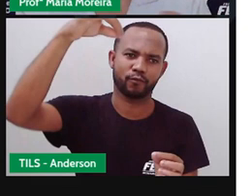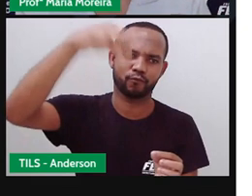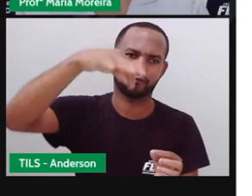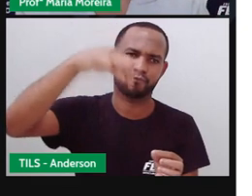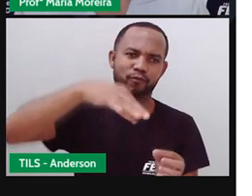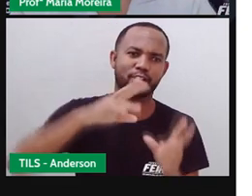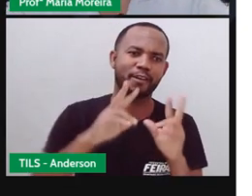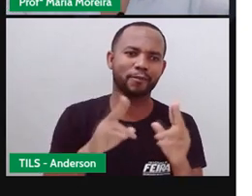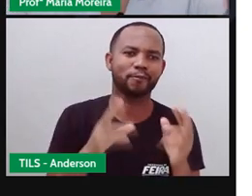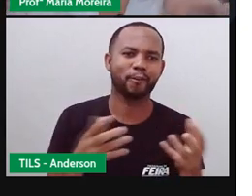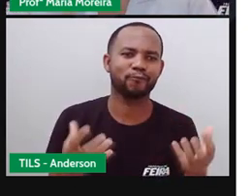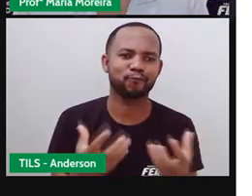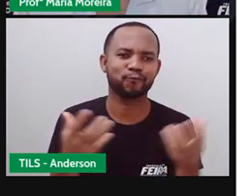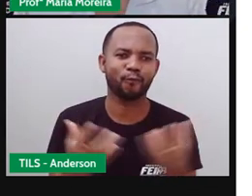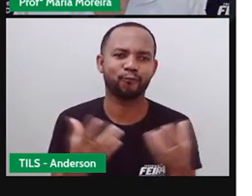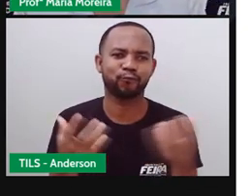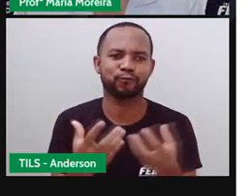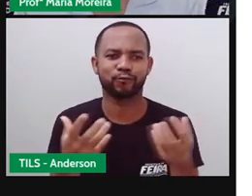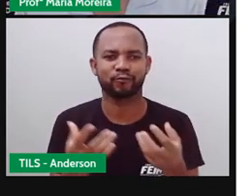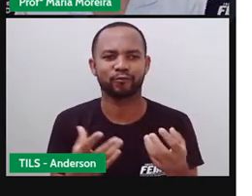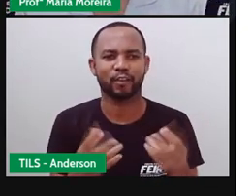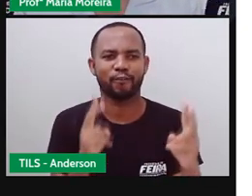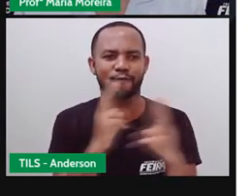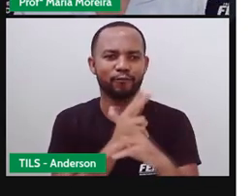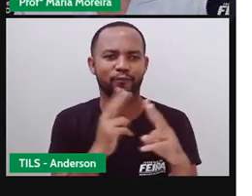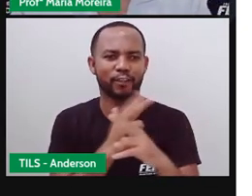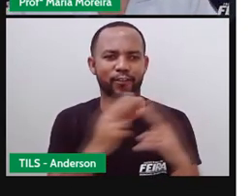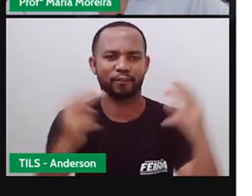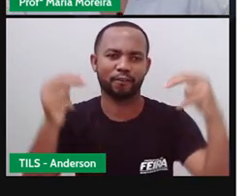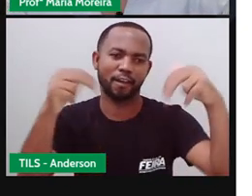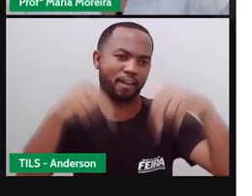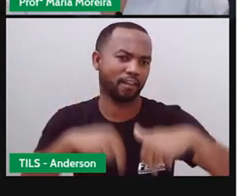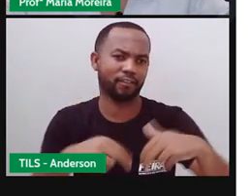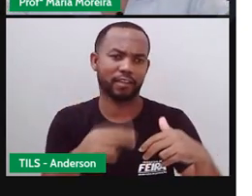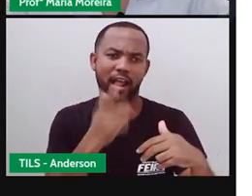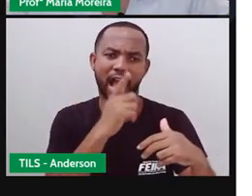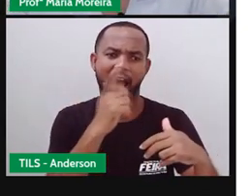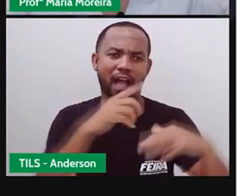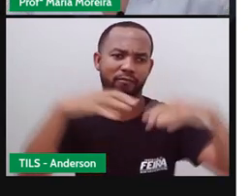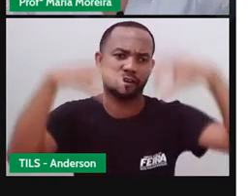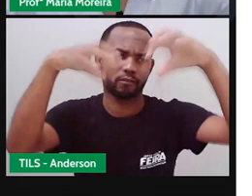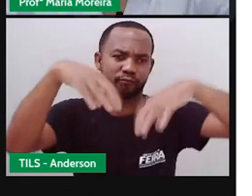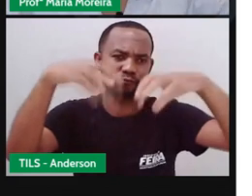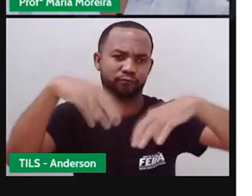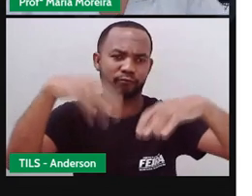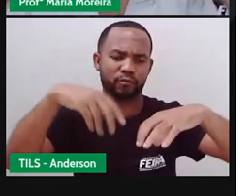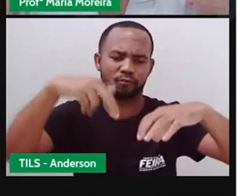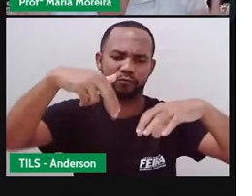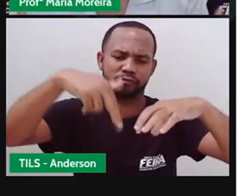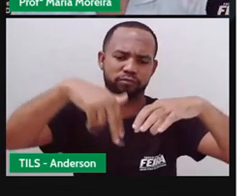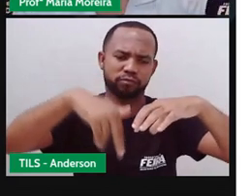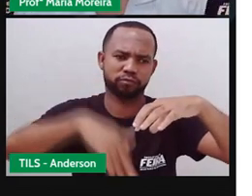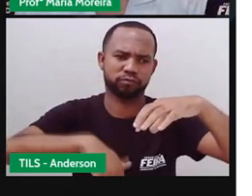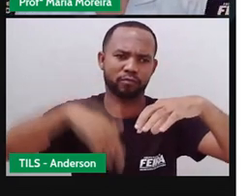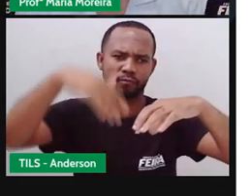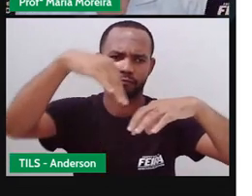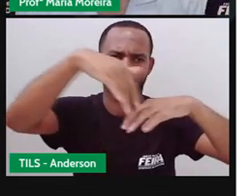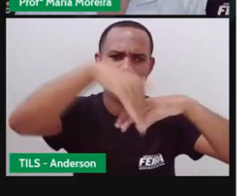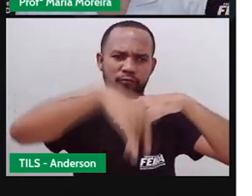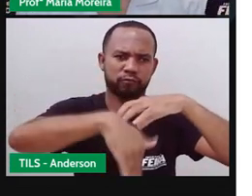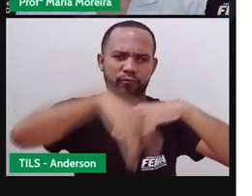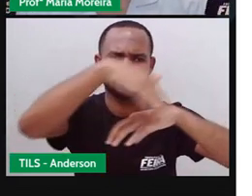fofa e permite que o ar entre para as raízes permite quando vem a chuva o que essa água ela o quê